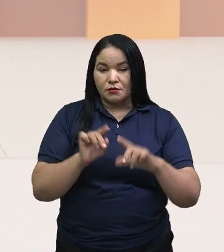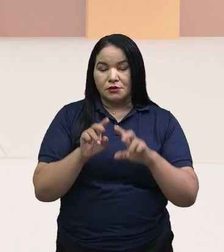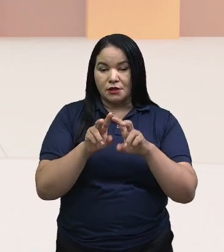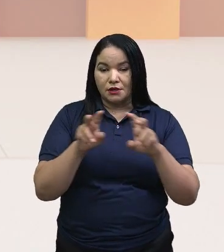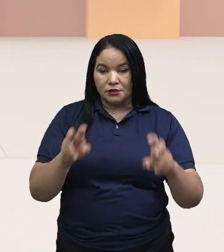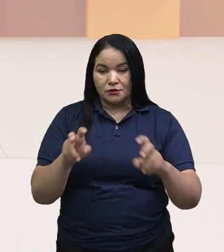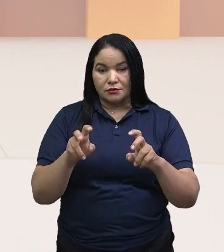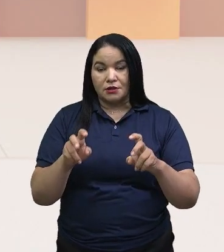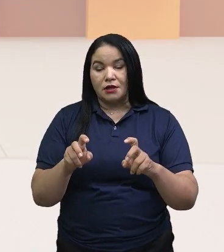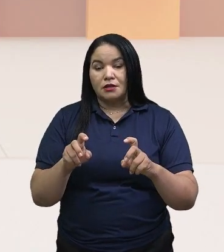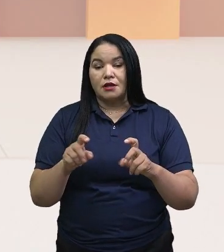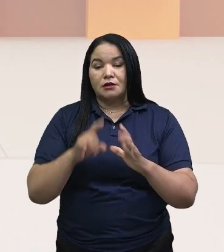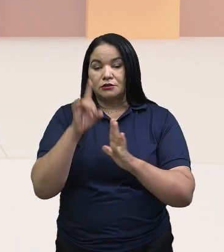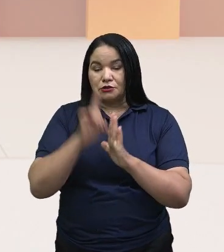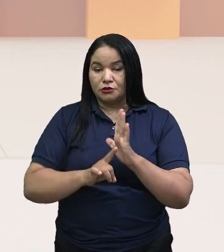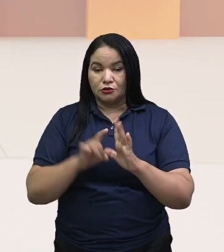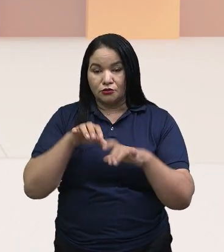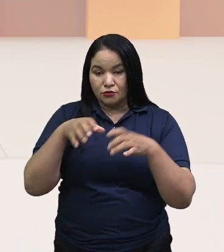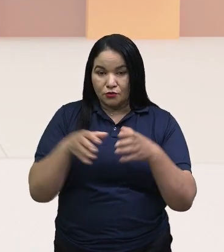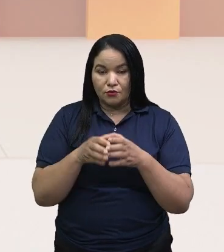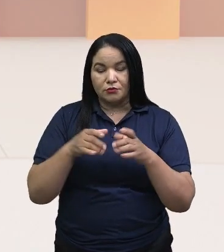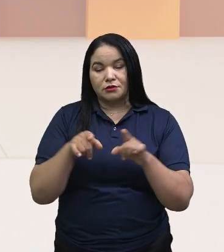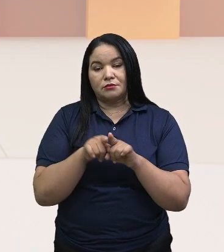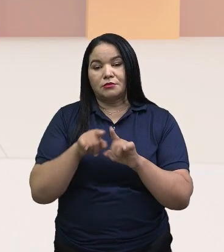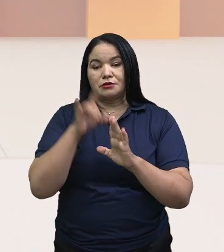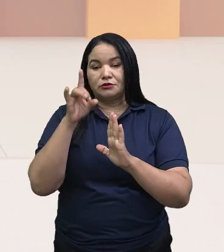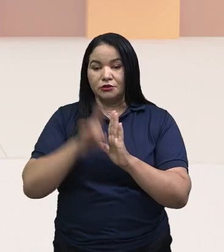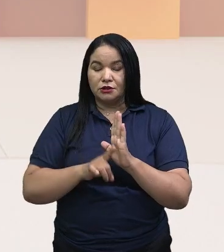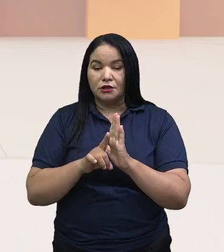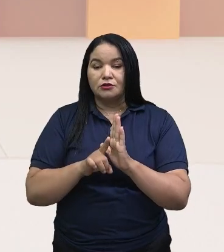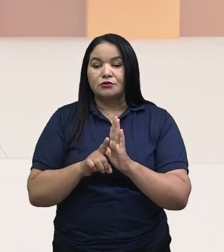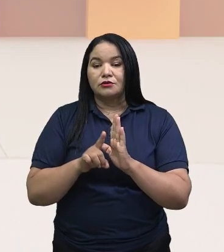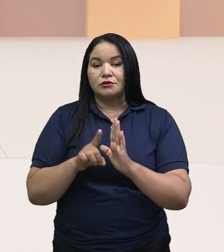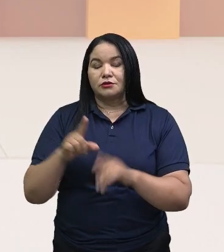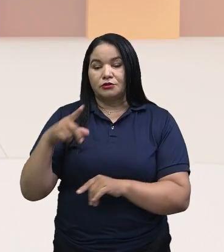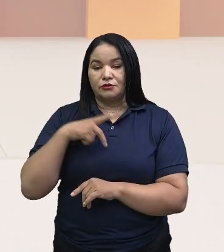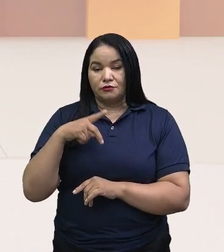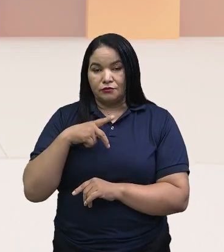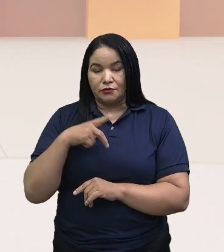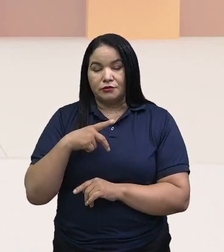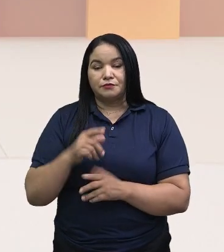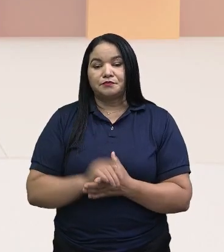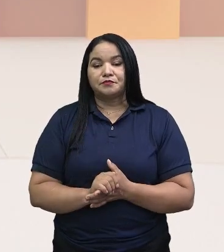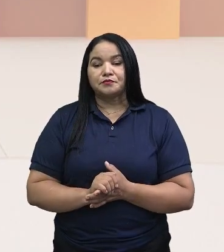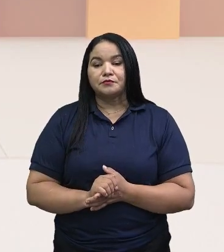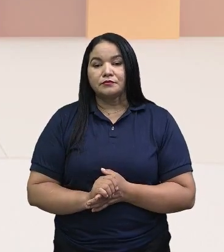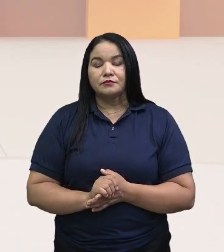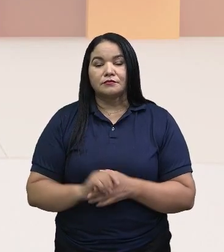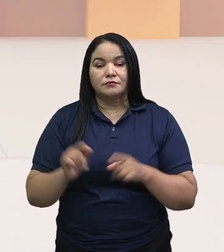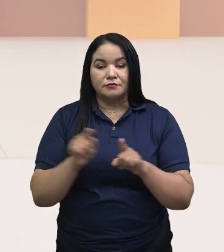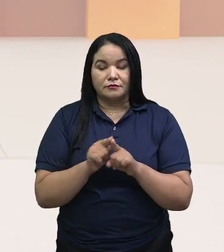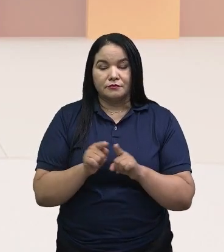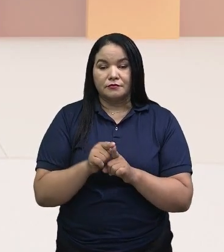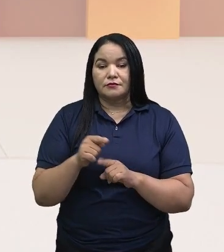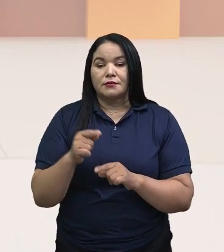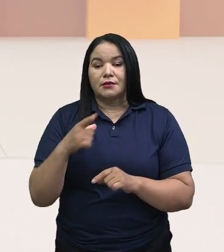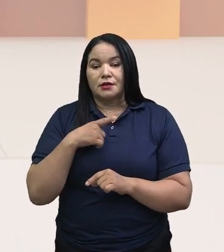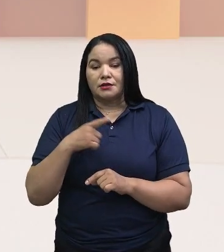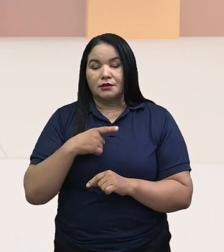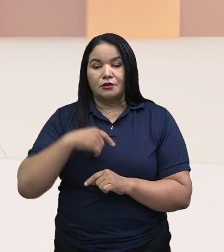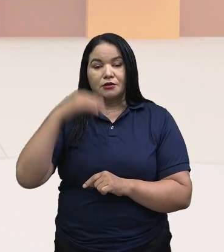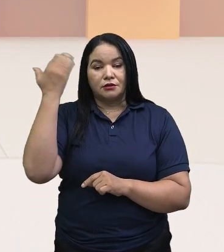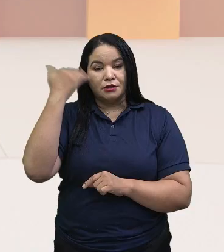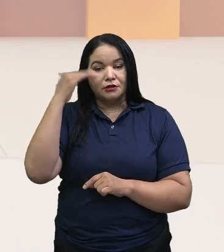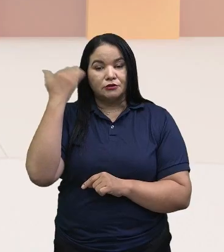aos direitos coletivos e aos direitos individuais. Assim, trazendo essa compreensão